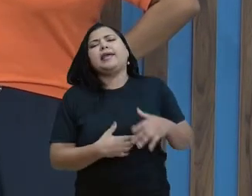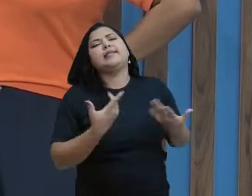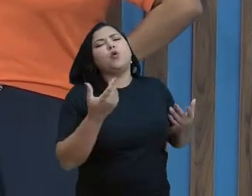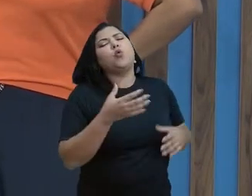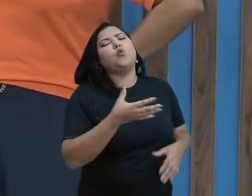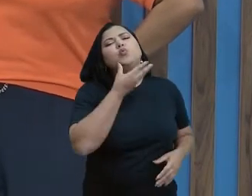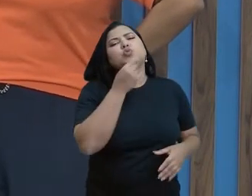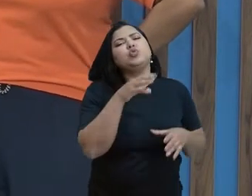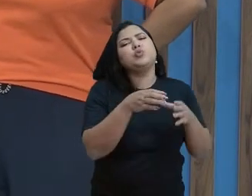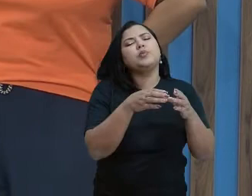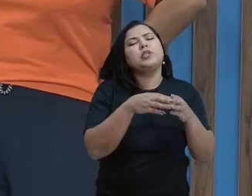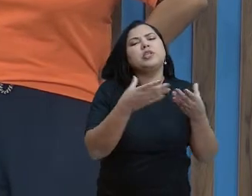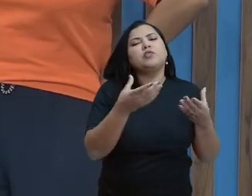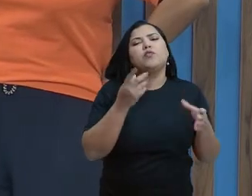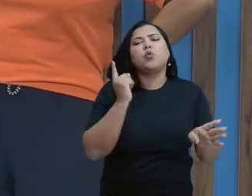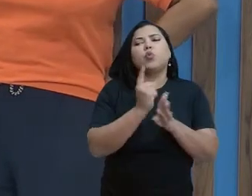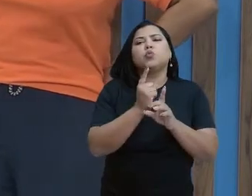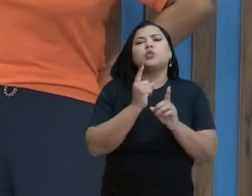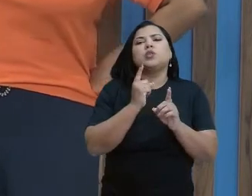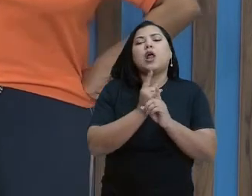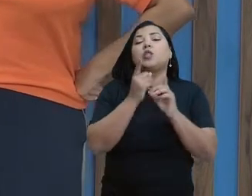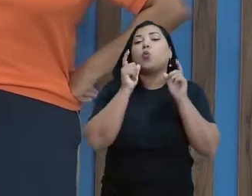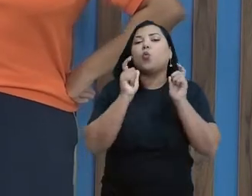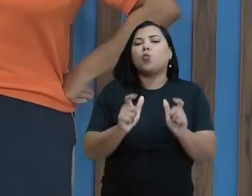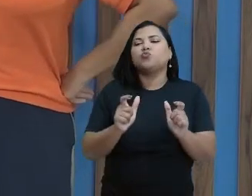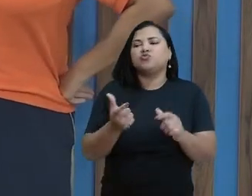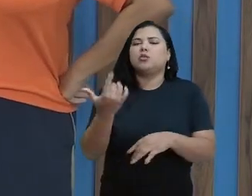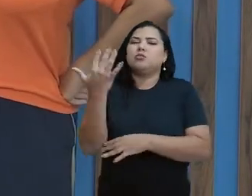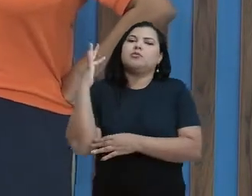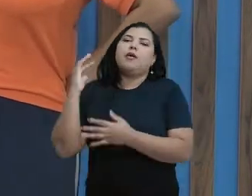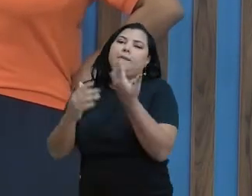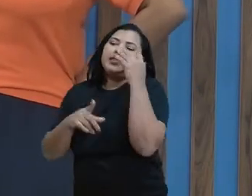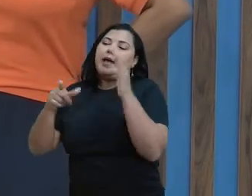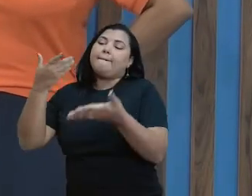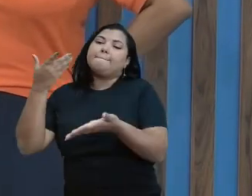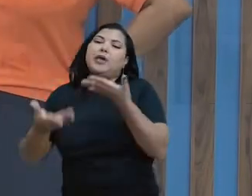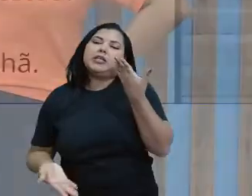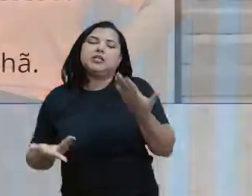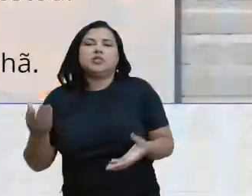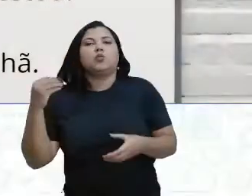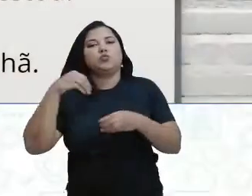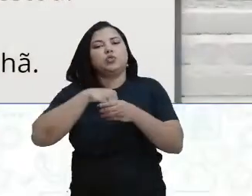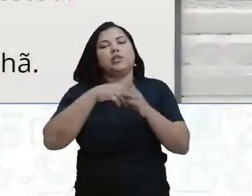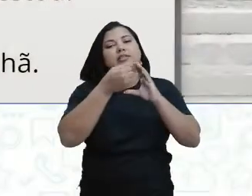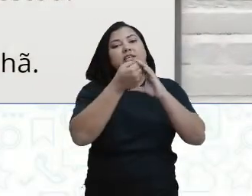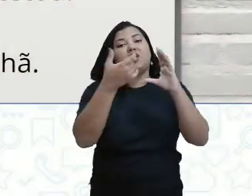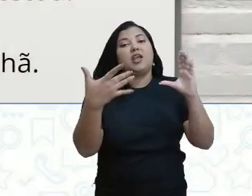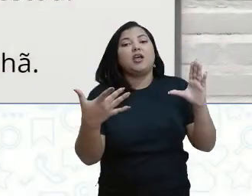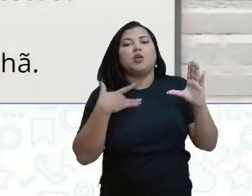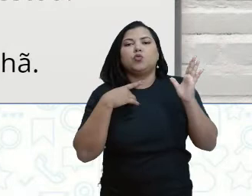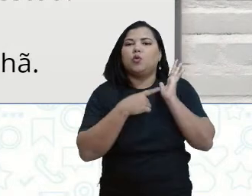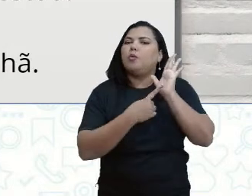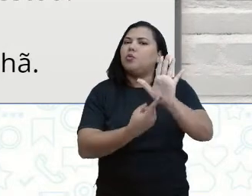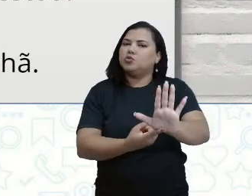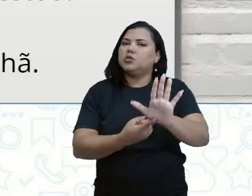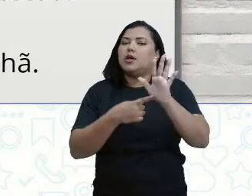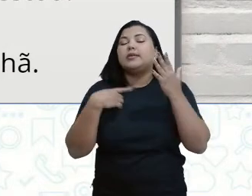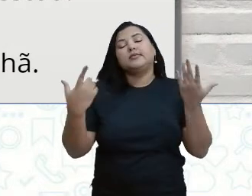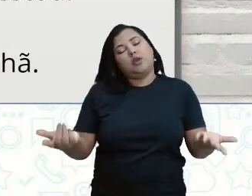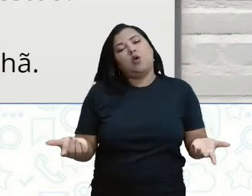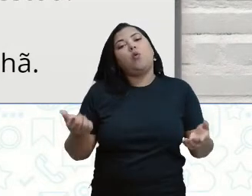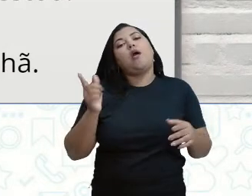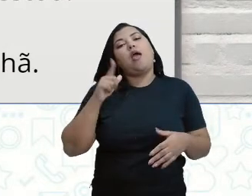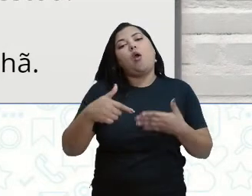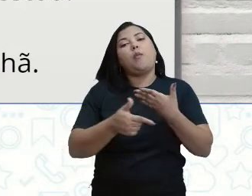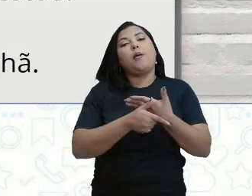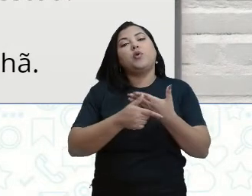encontrados na mata, estavam perdidos. Eu estou dando característica, eu estou dando qualidade a esses meninos. E se eu faço isso, eu